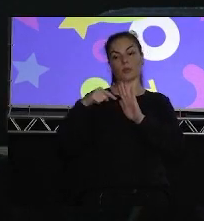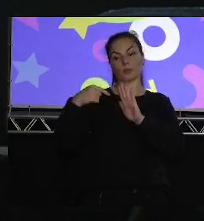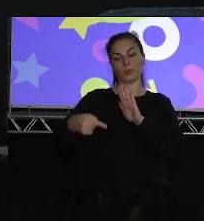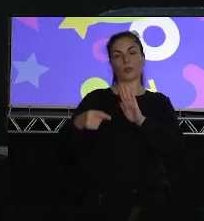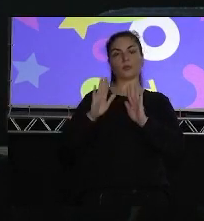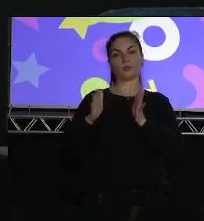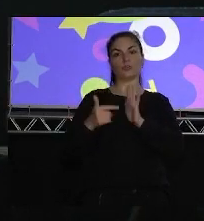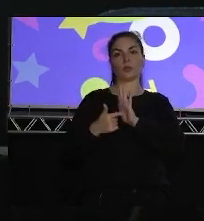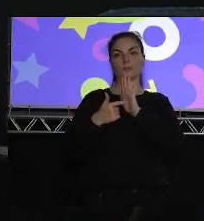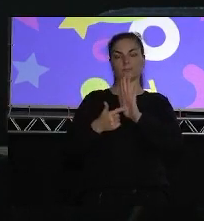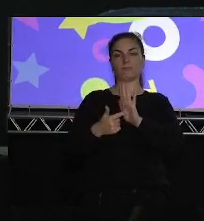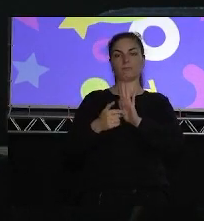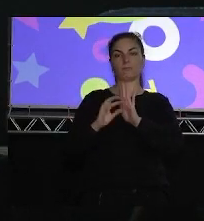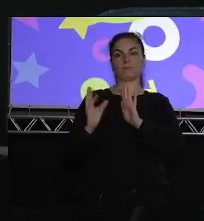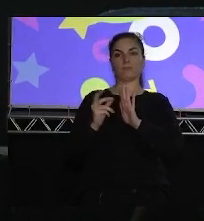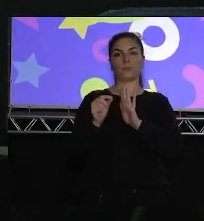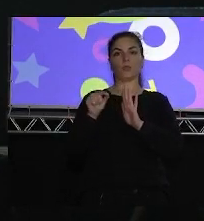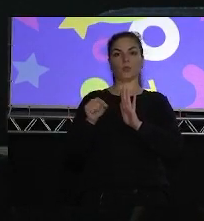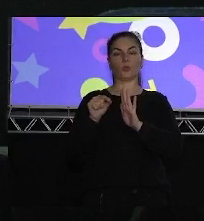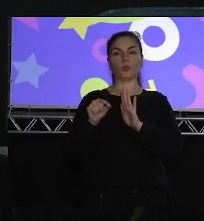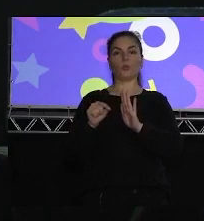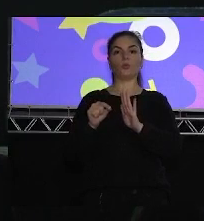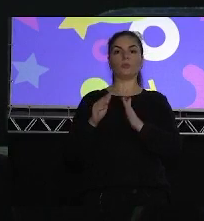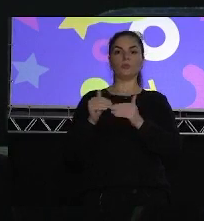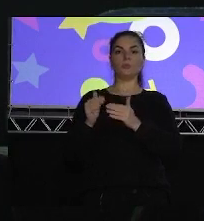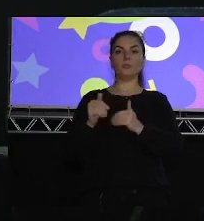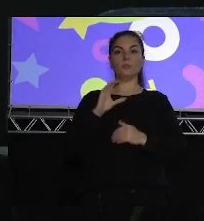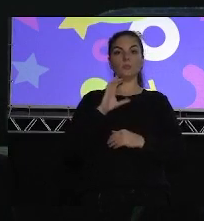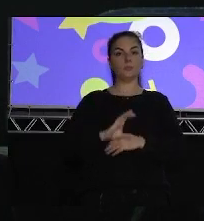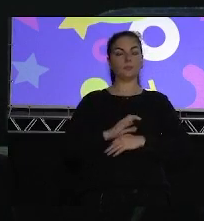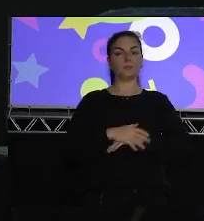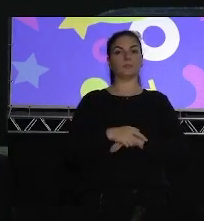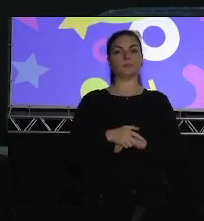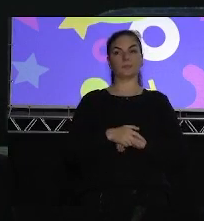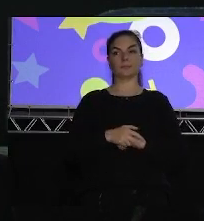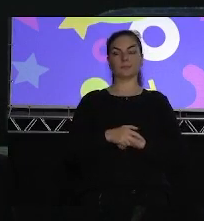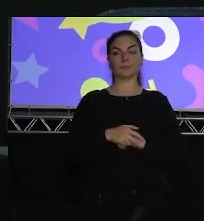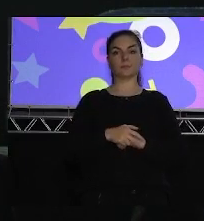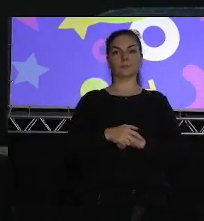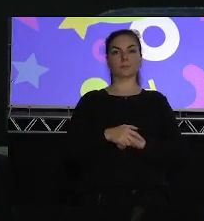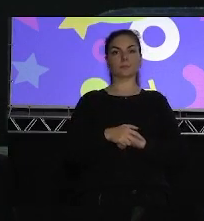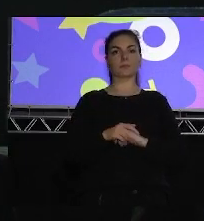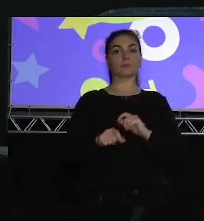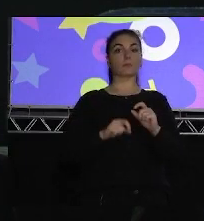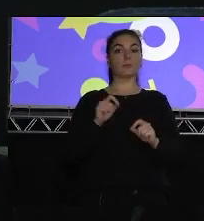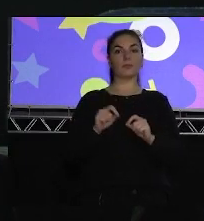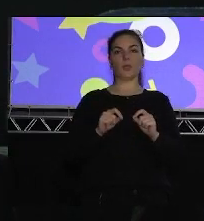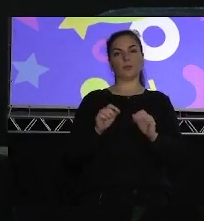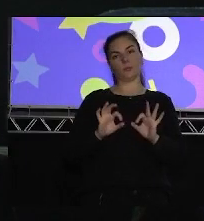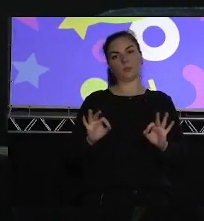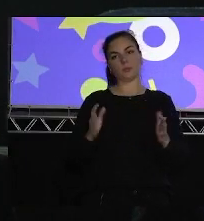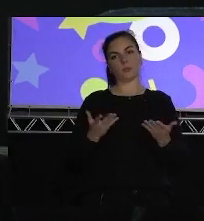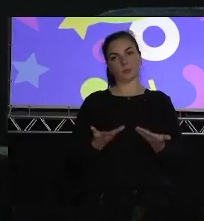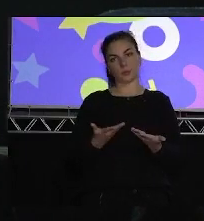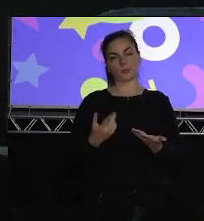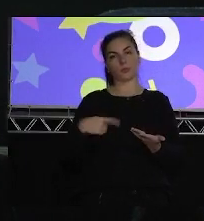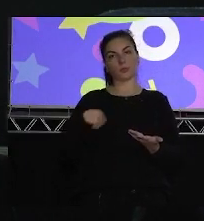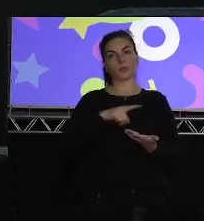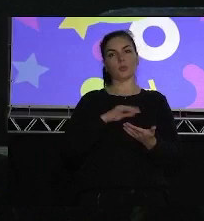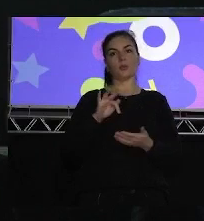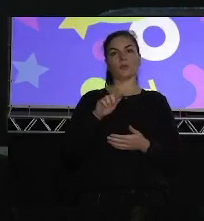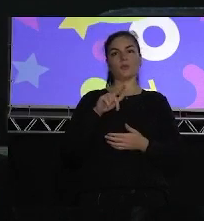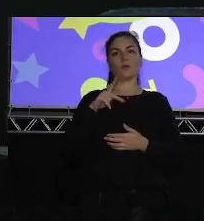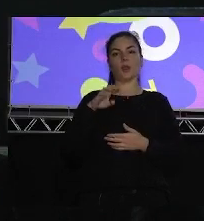momento para os demandantes, para os clientes. Tá? Isso entra nos ciclos. Né? O Flaps tem